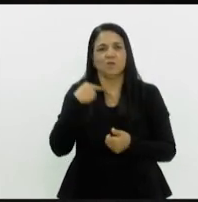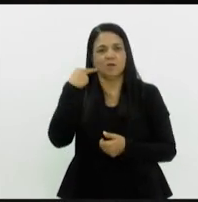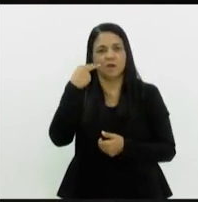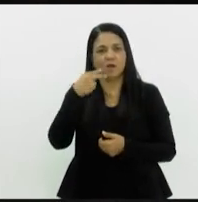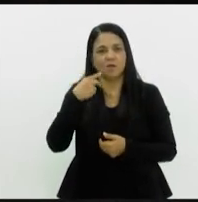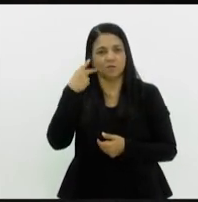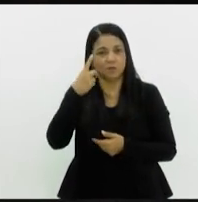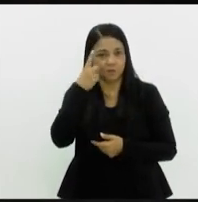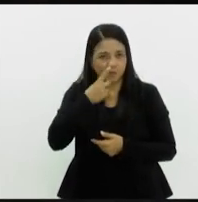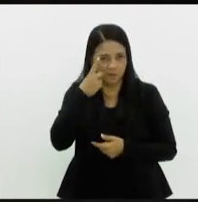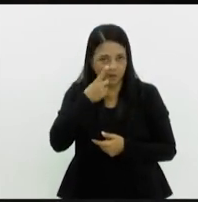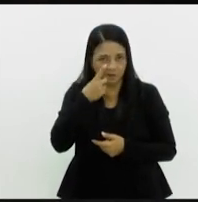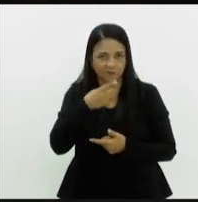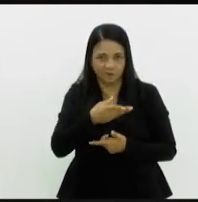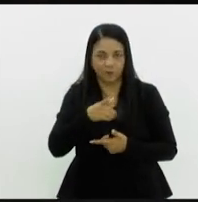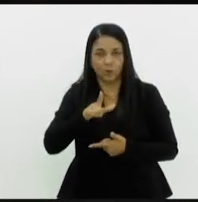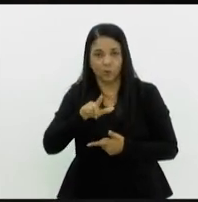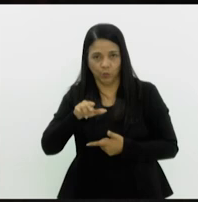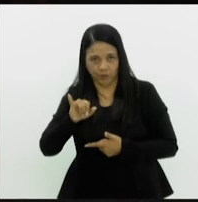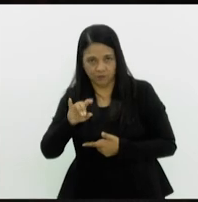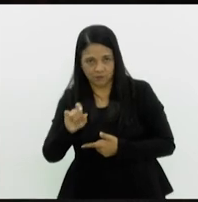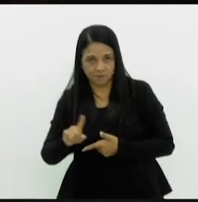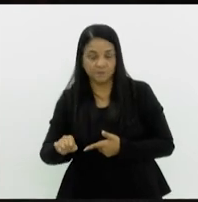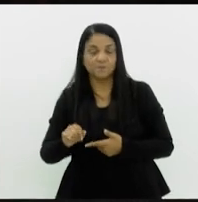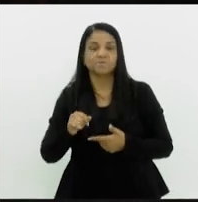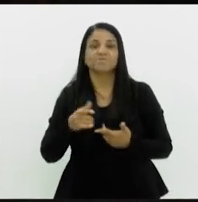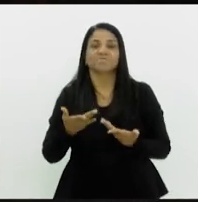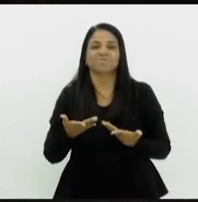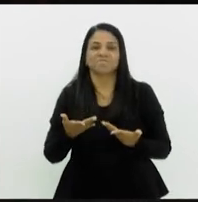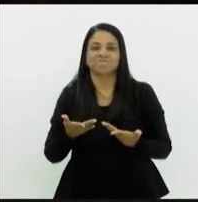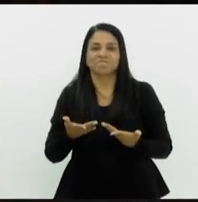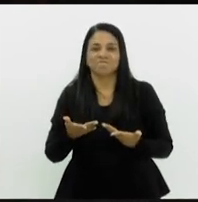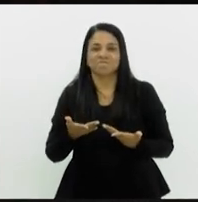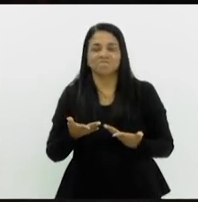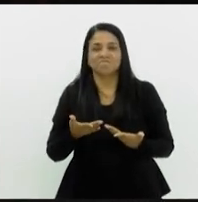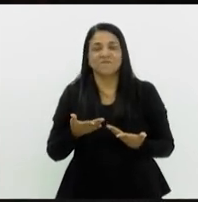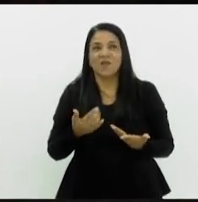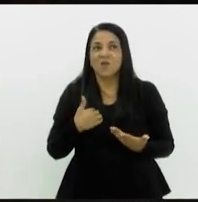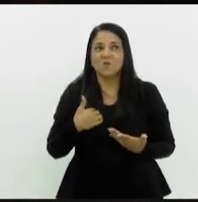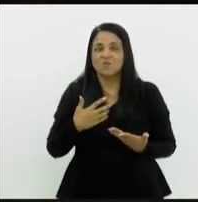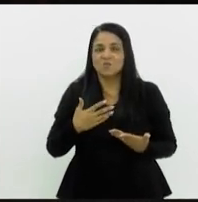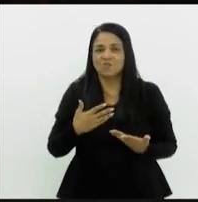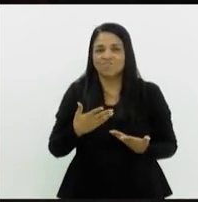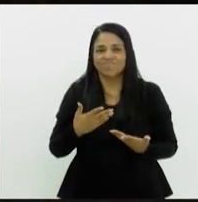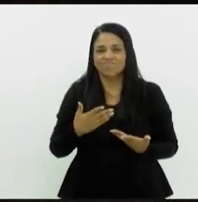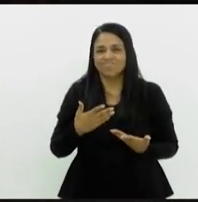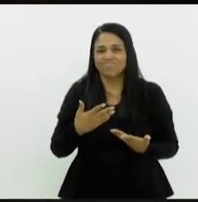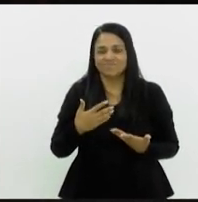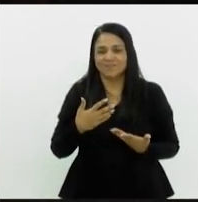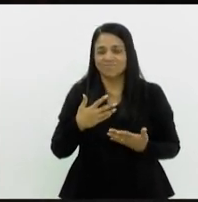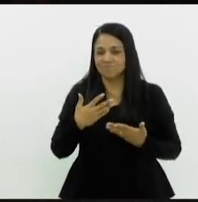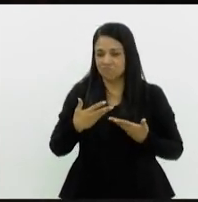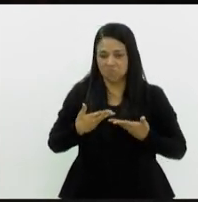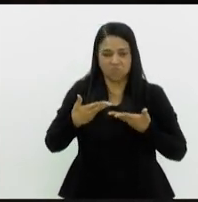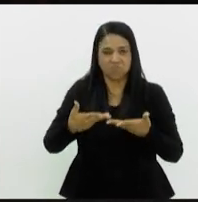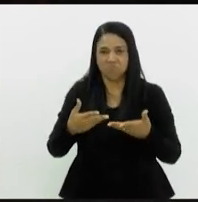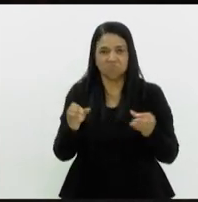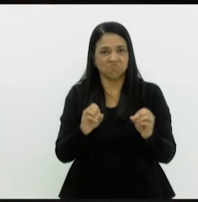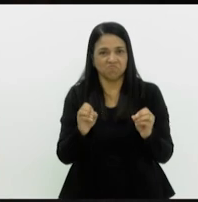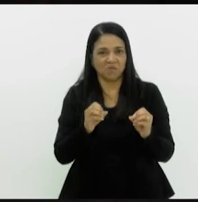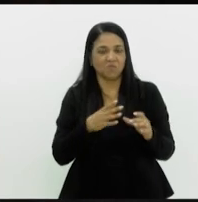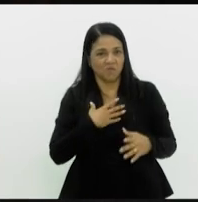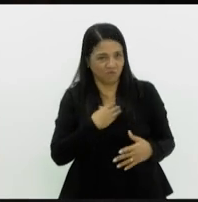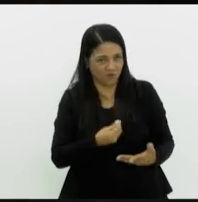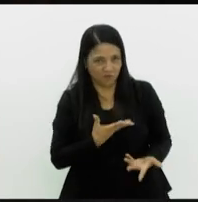deputado. Então, com tudo isso, gente, eu nem esperava ser convidado pelo meu filho